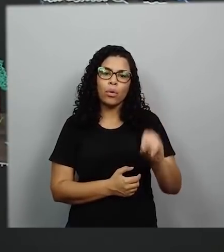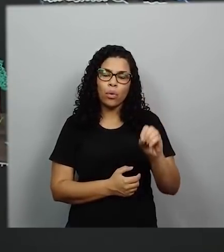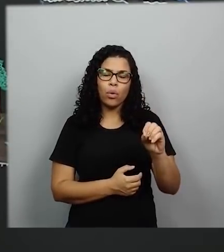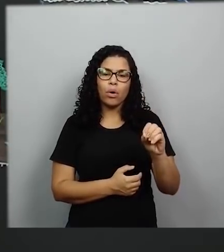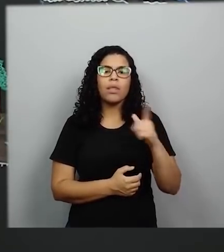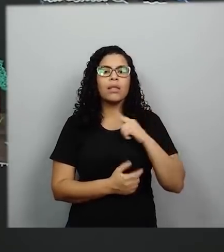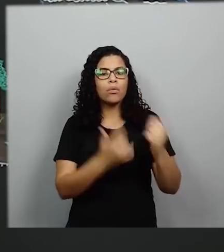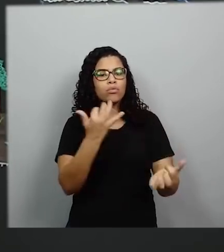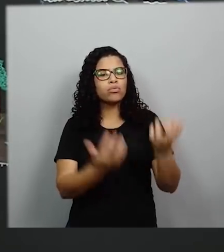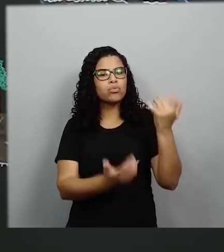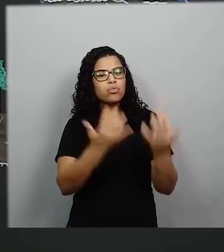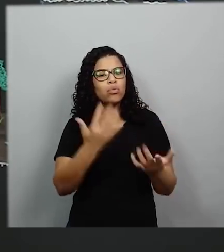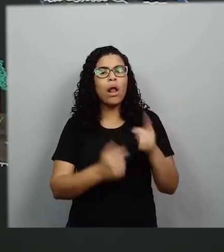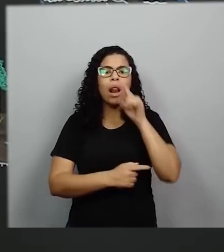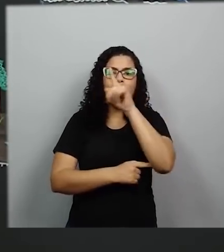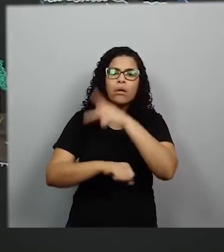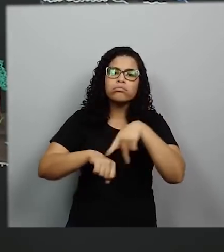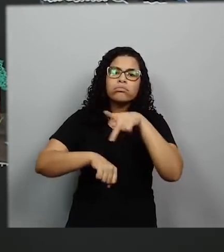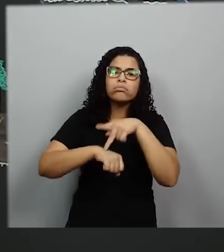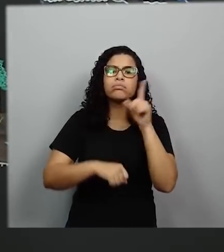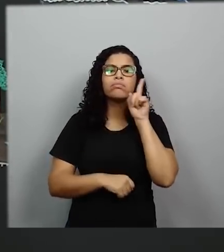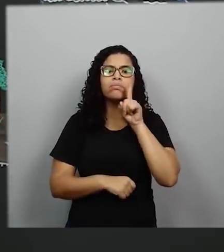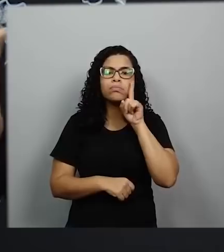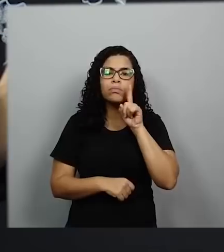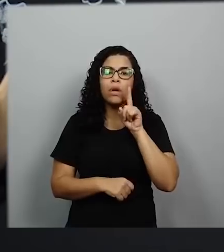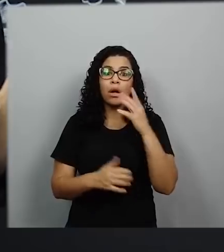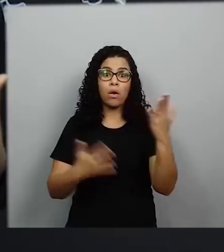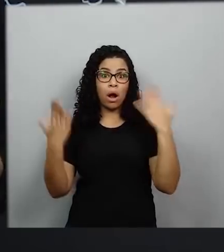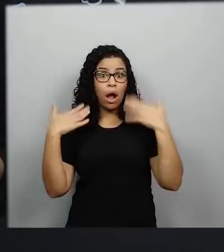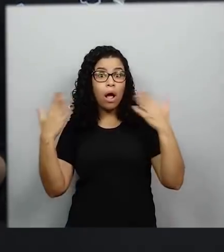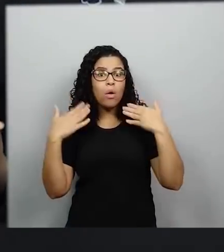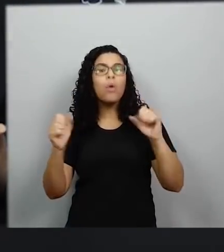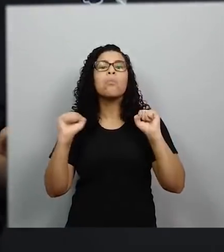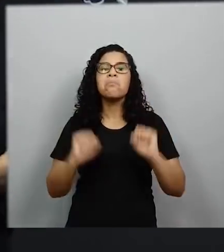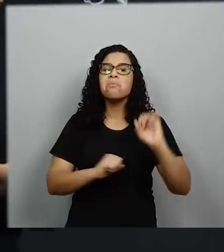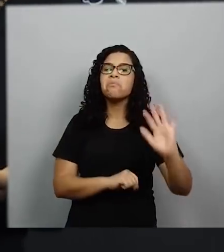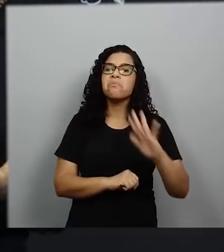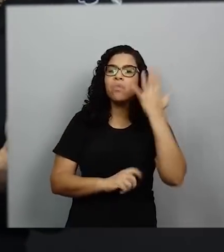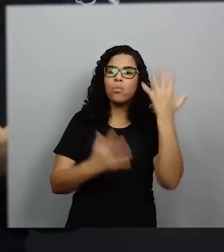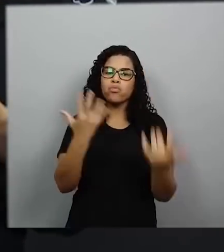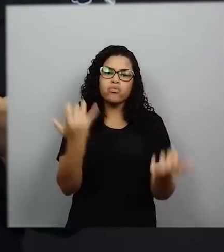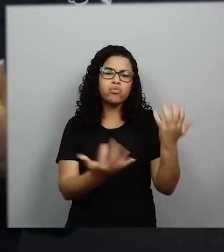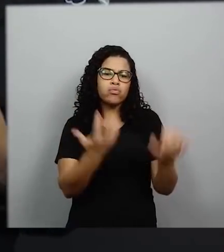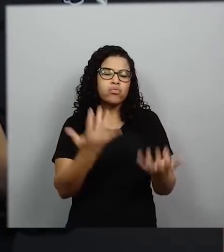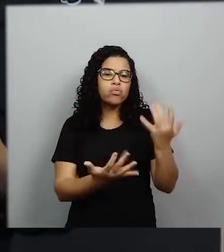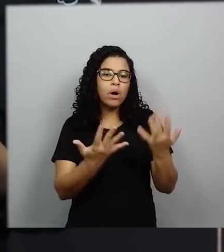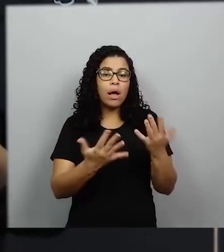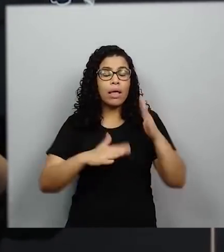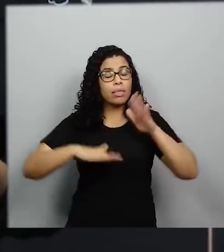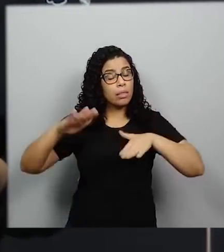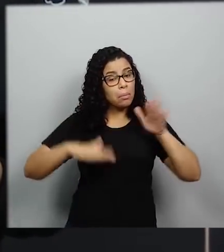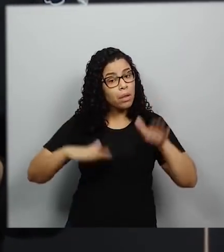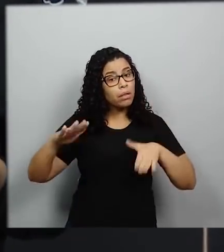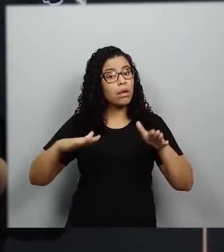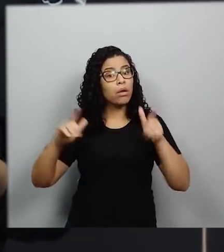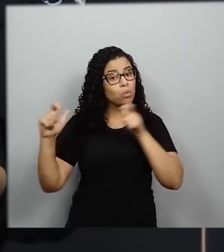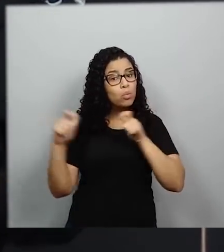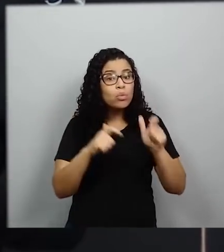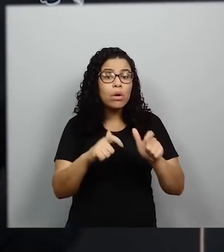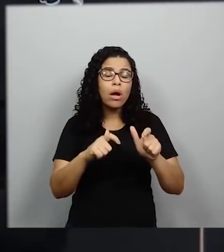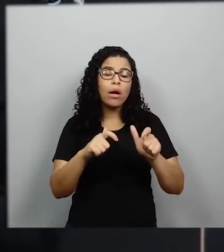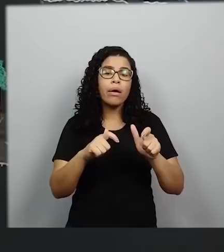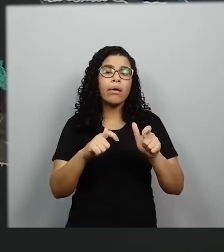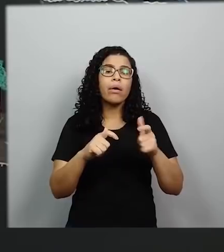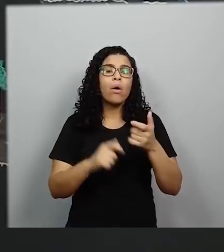Unidos, algumas florestas, em que é um fenômeno natural no verão. Só que, em algumas condições, o ser humano pode estar intensificando esse